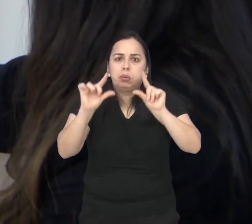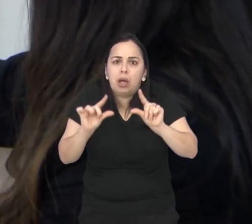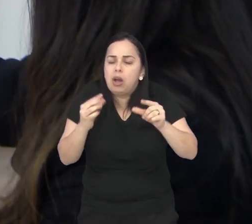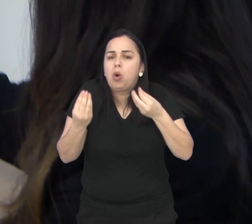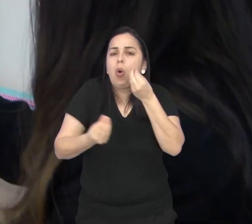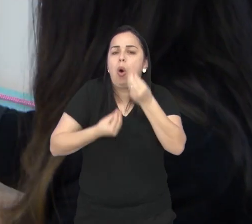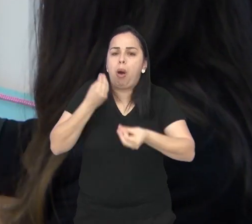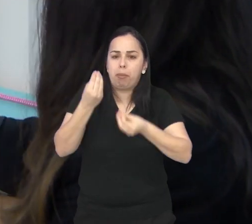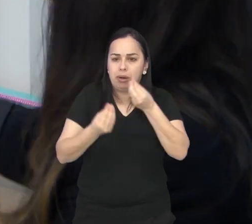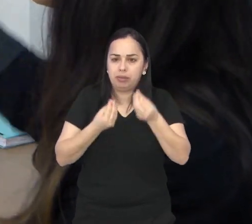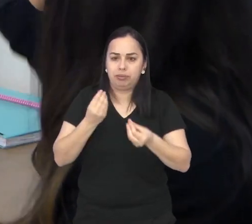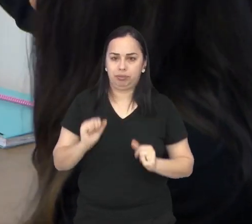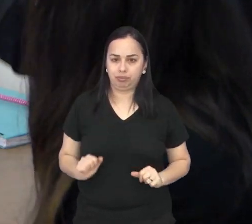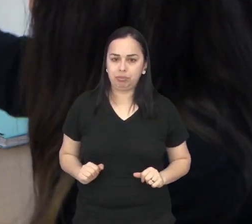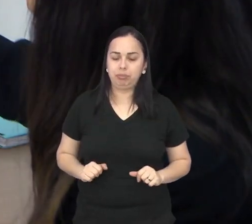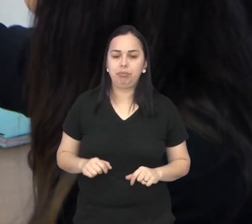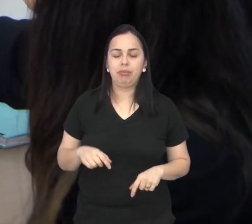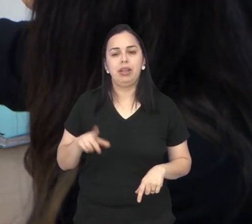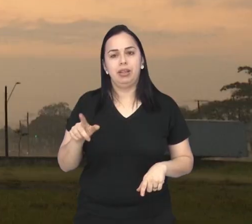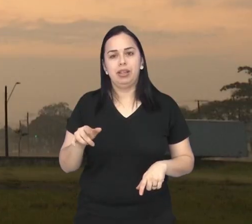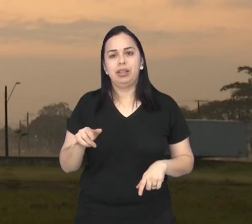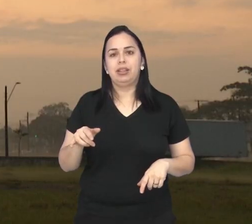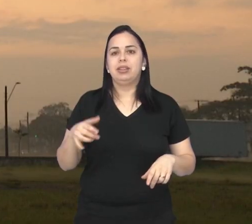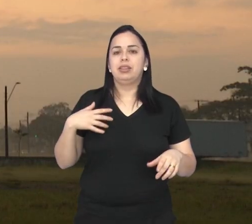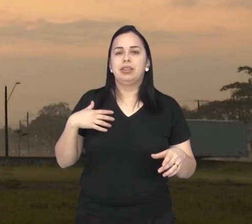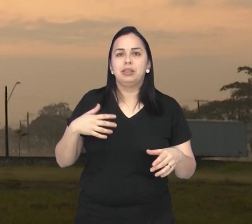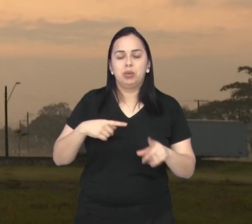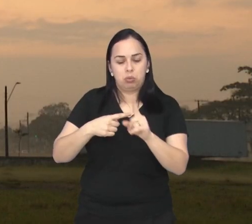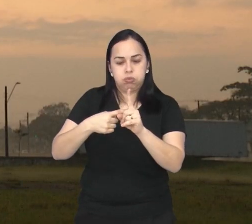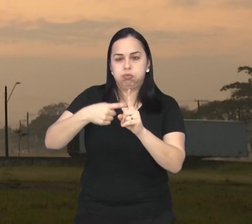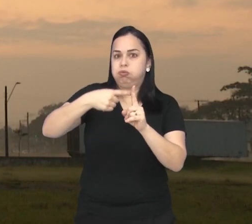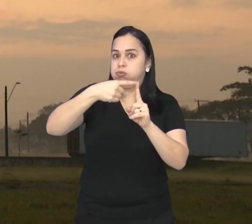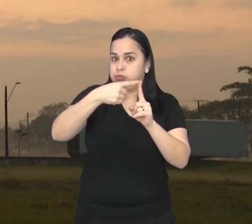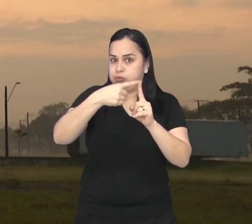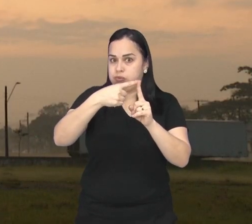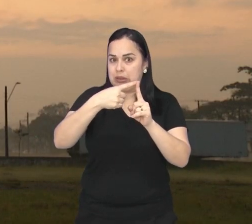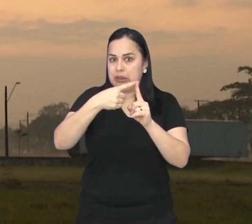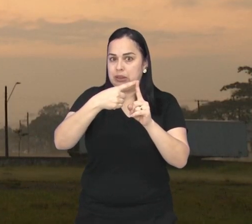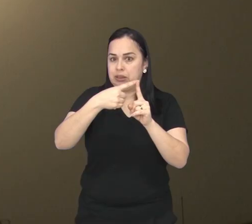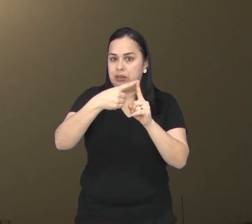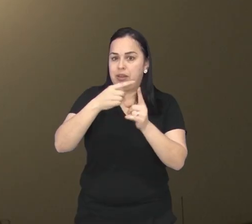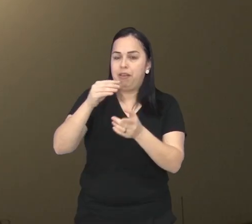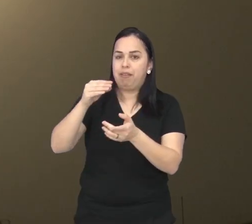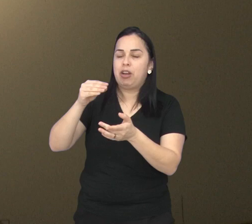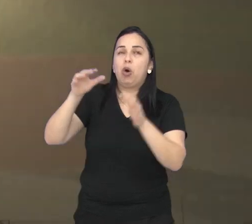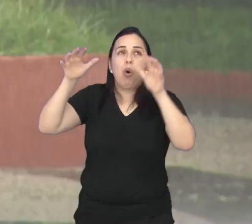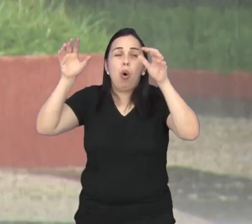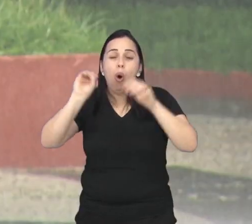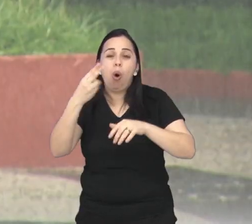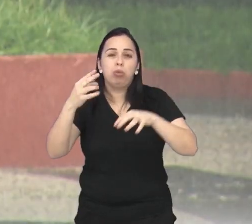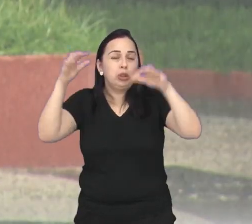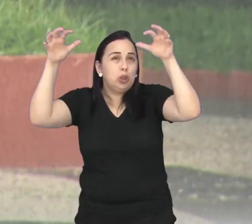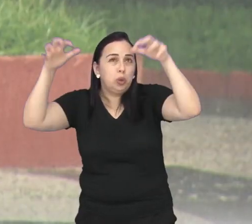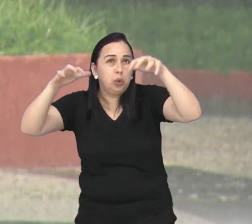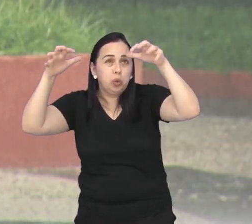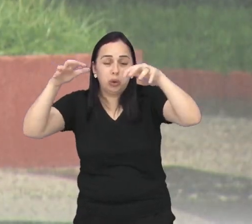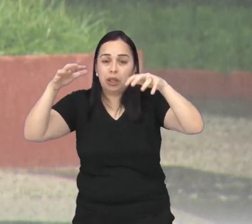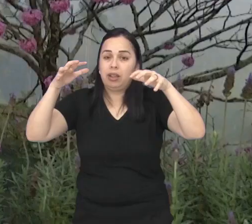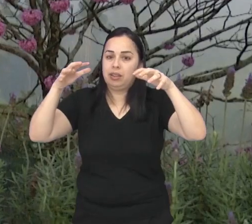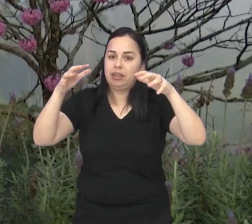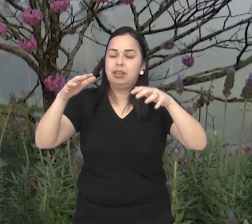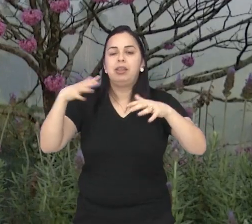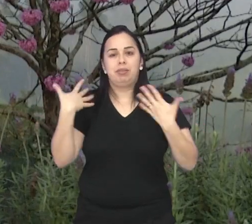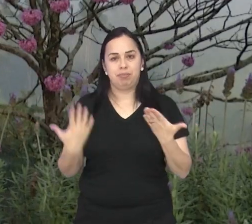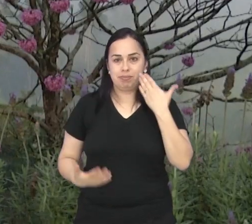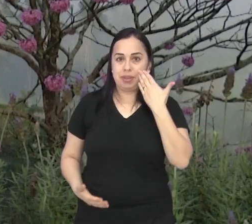impactos dos fenômenos meteorológicos, seja pelo aumento de temperaturas, escassez ou fortes chuvas.